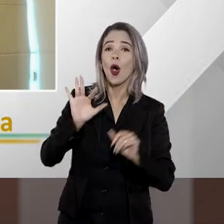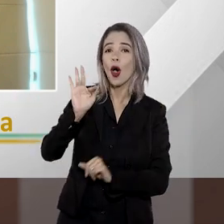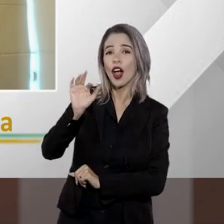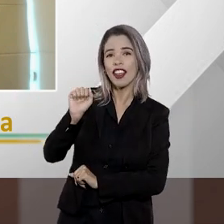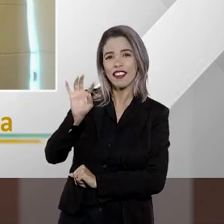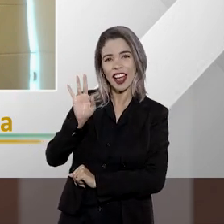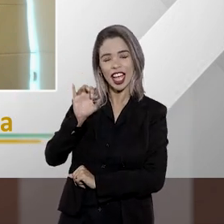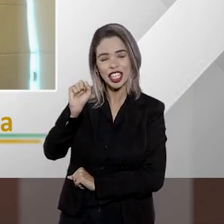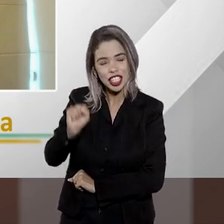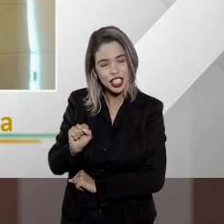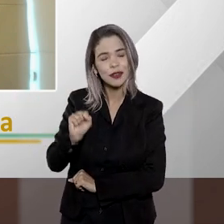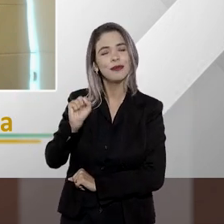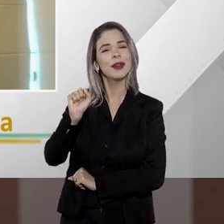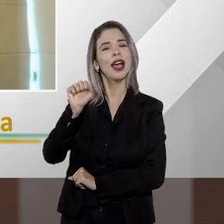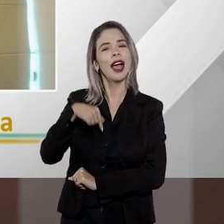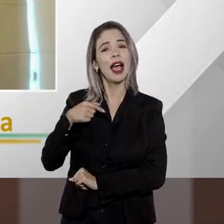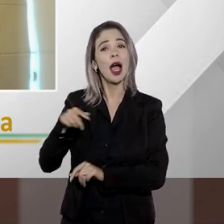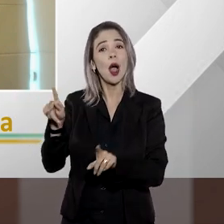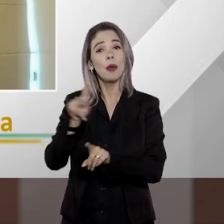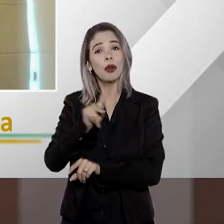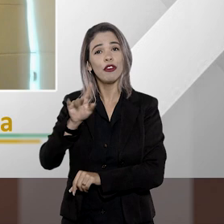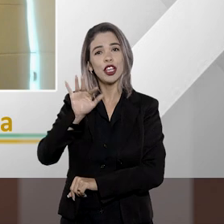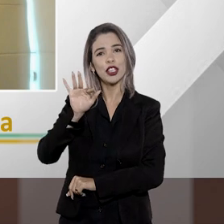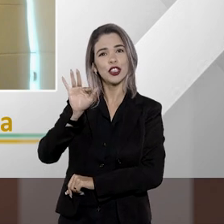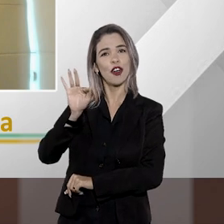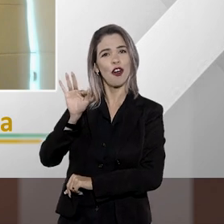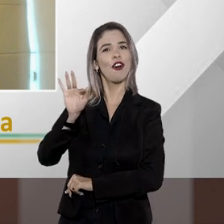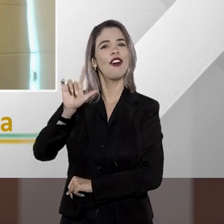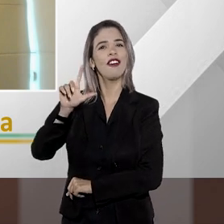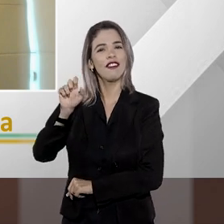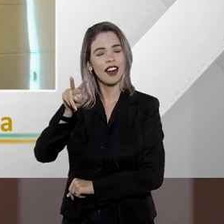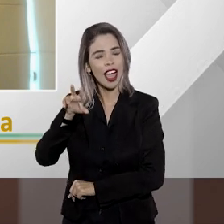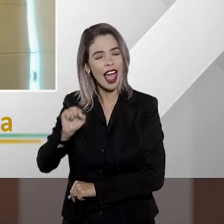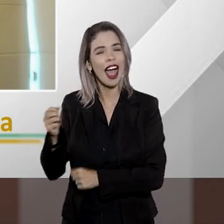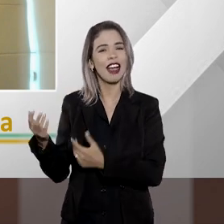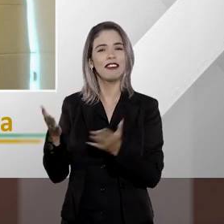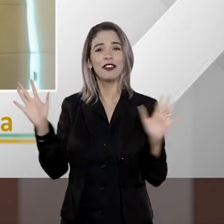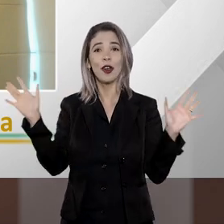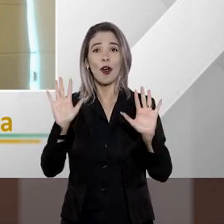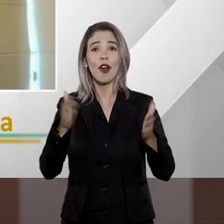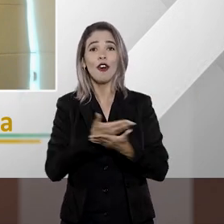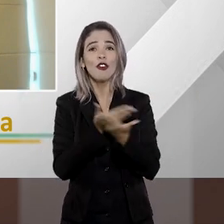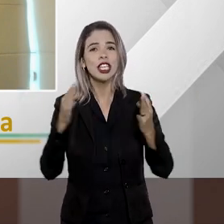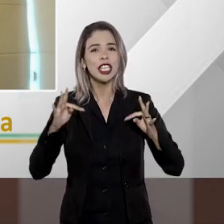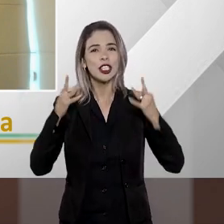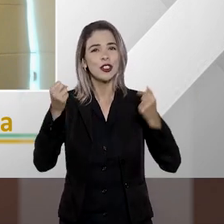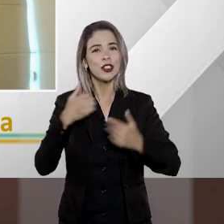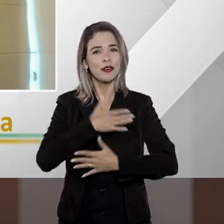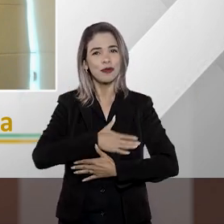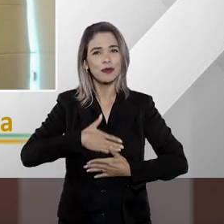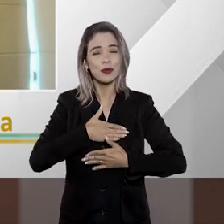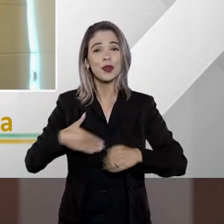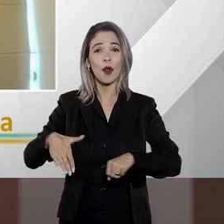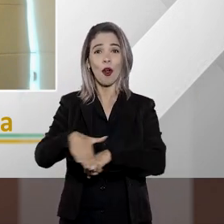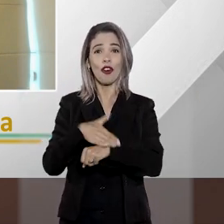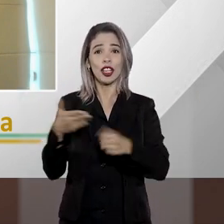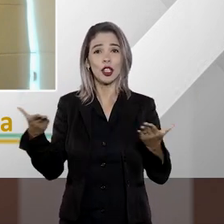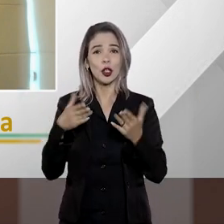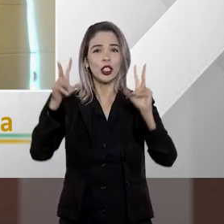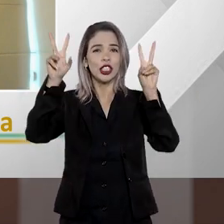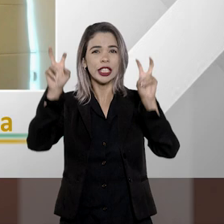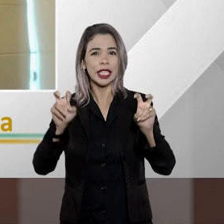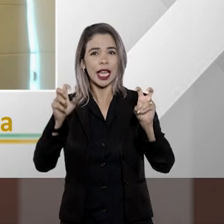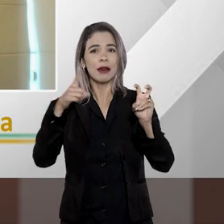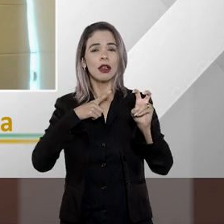Fátima. Olá, professor Flávio. Olá, amigo telespectador, amiga telespectadora. Uma satisfação estarmos aqui conversando